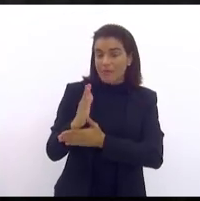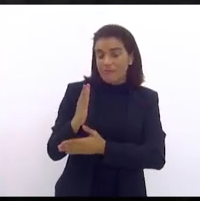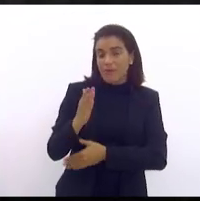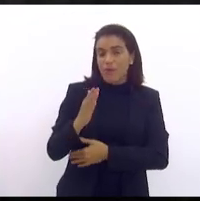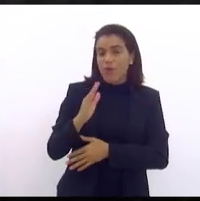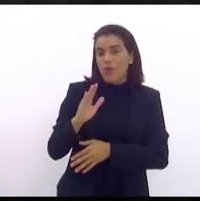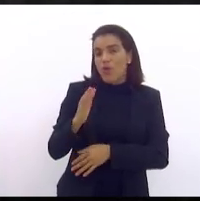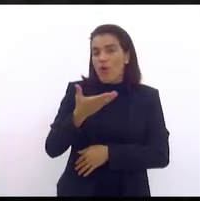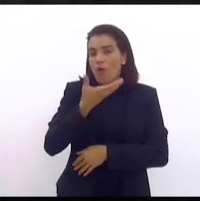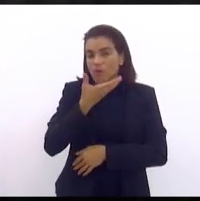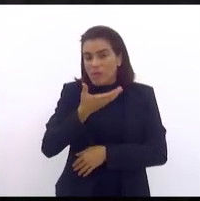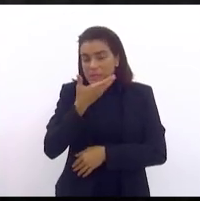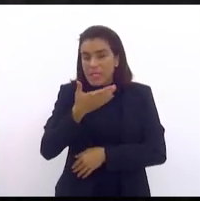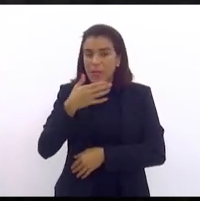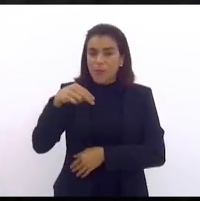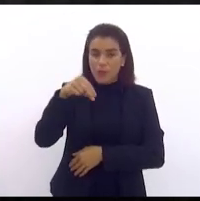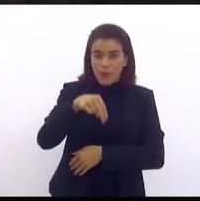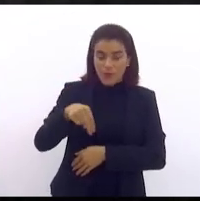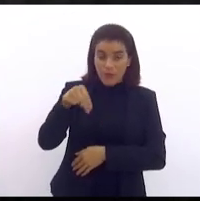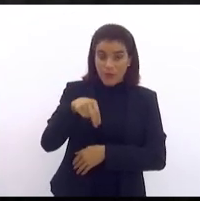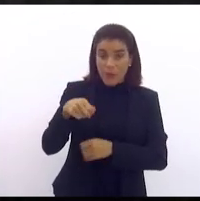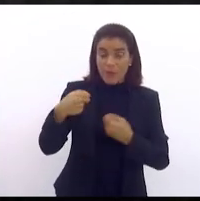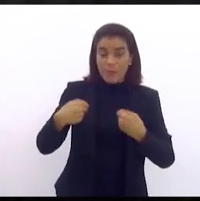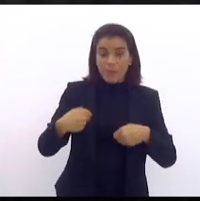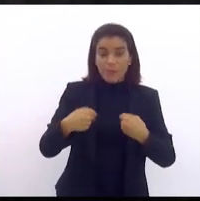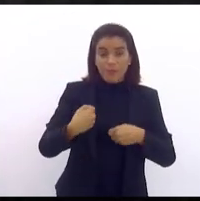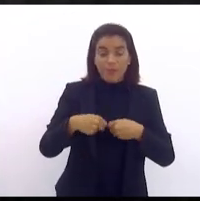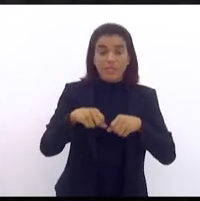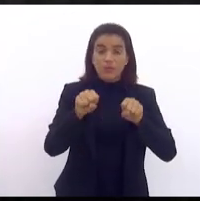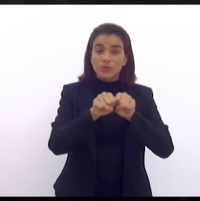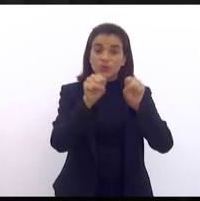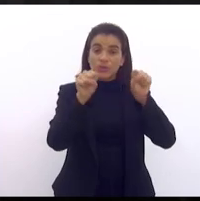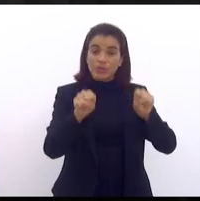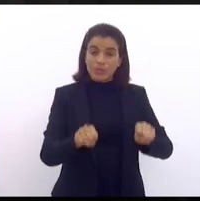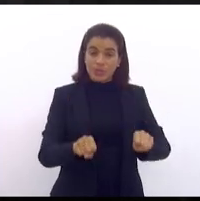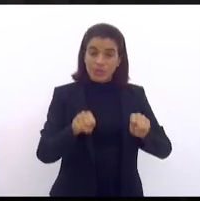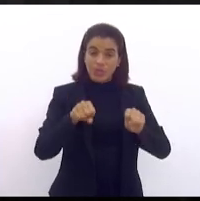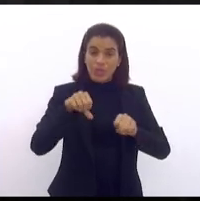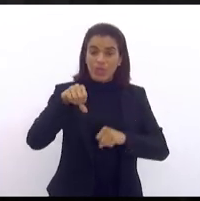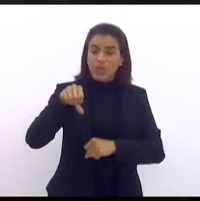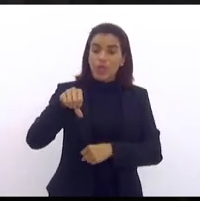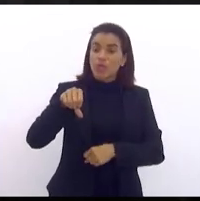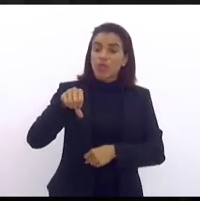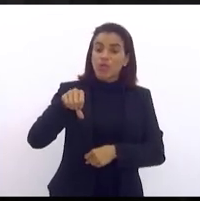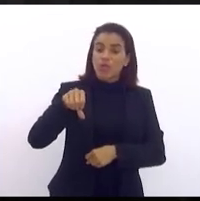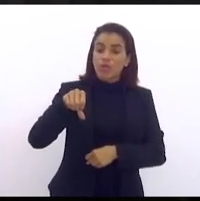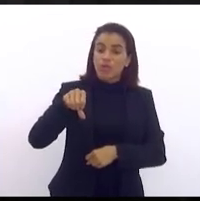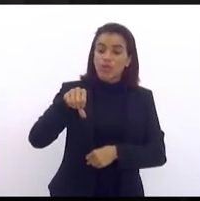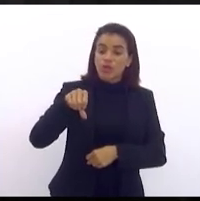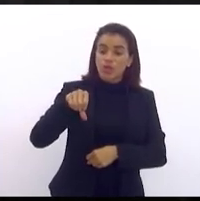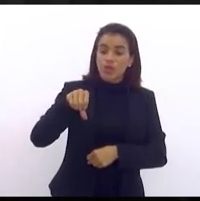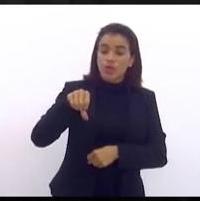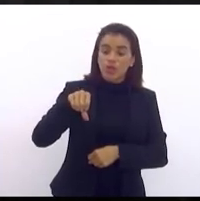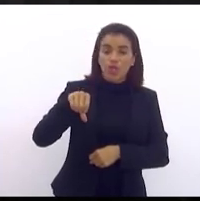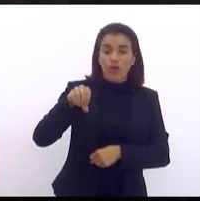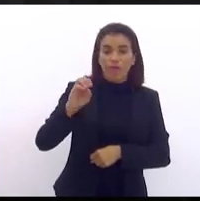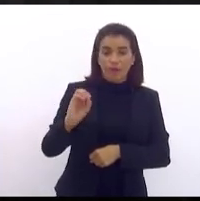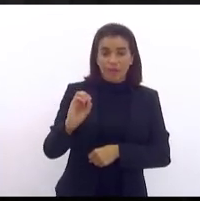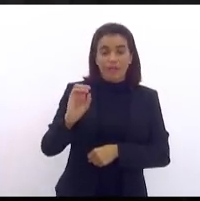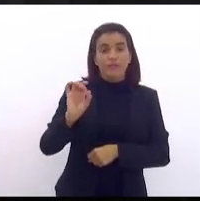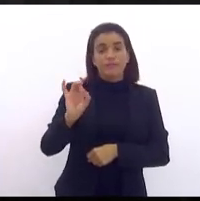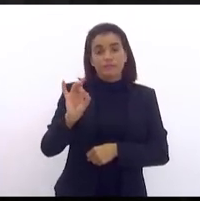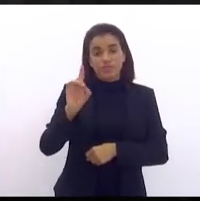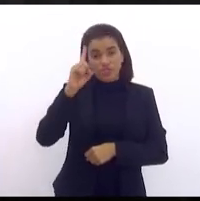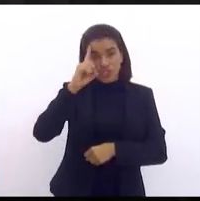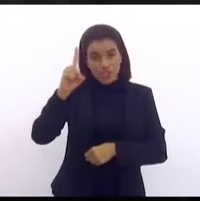ano principalmente tem que valer o sistema nonagesimal então ele só entra em vigor em primeiro de